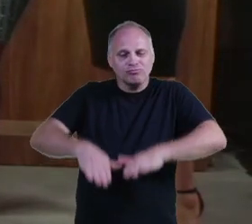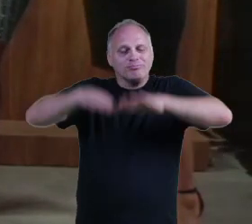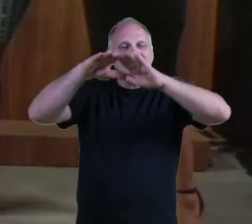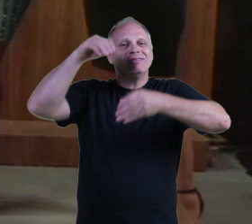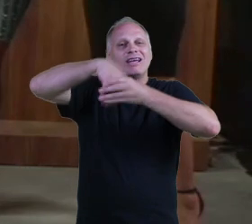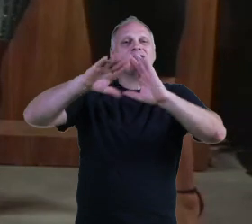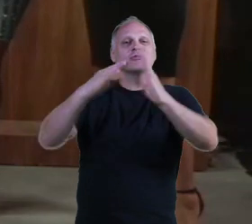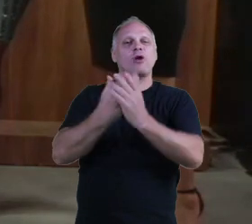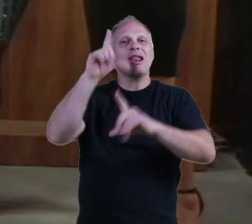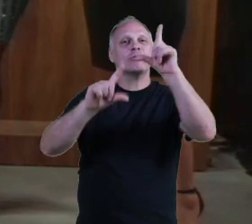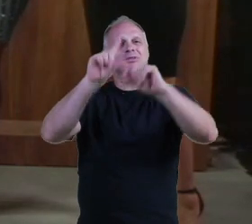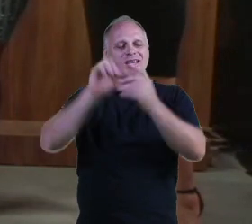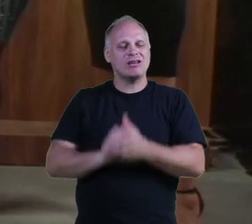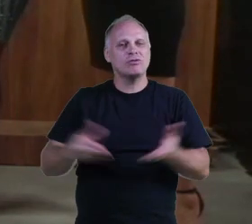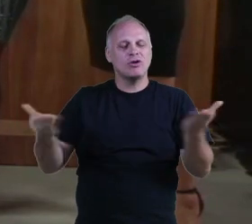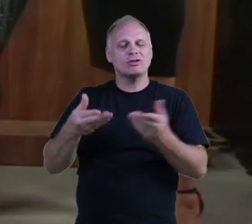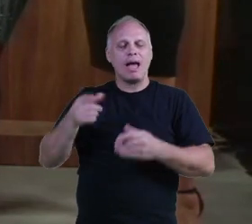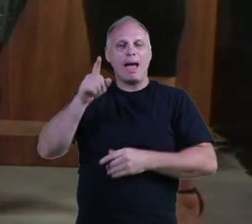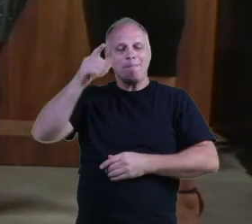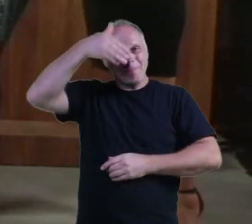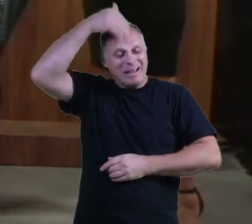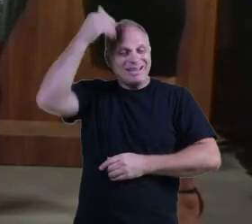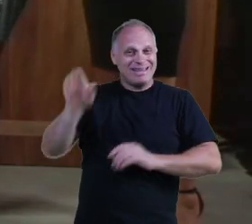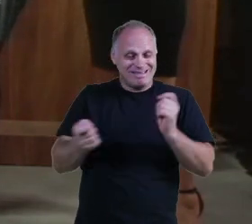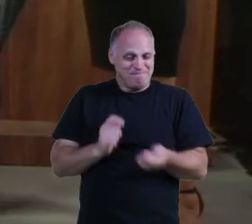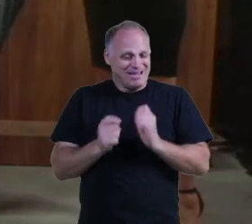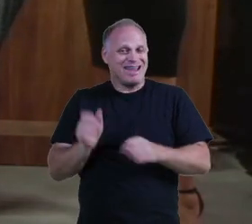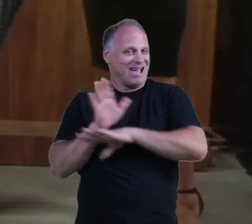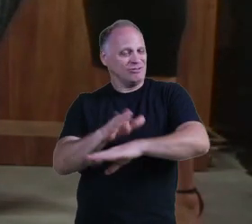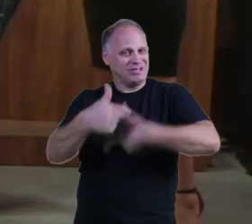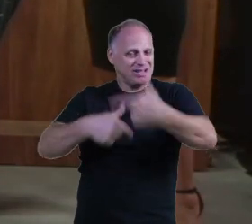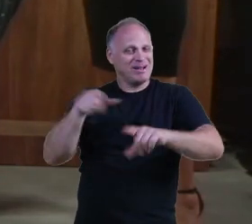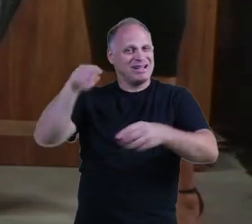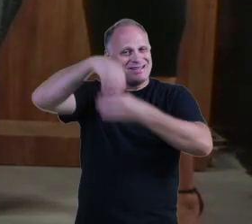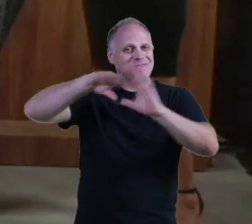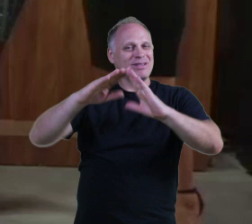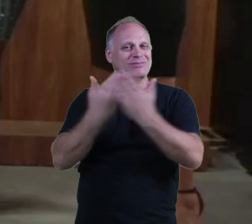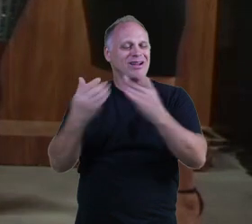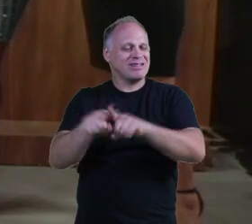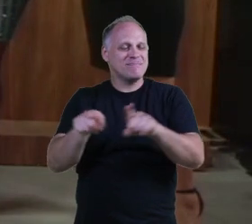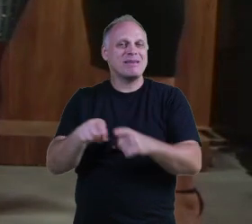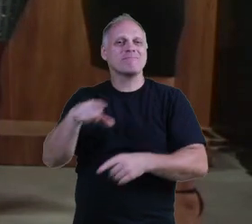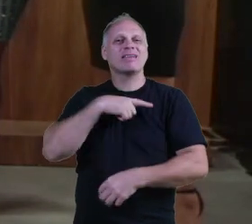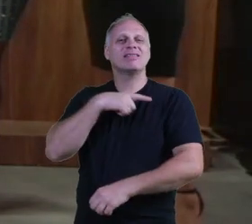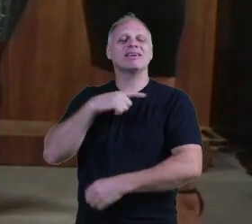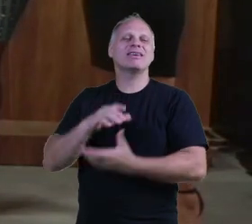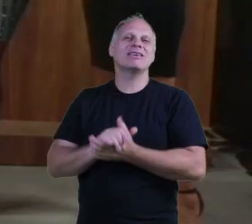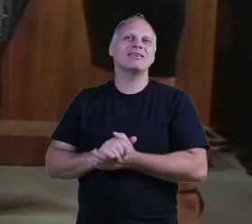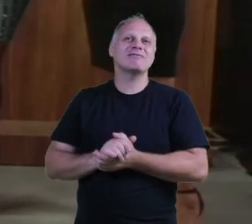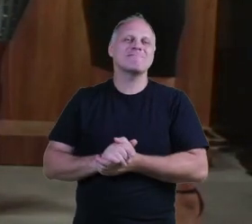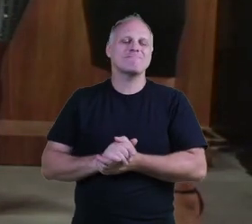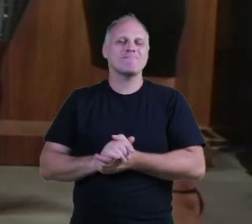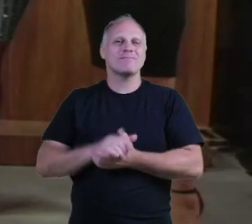do Cruzeiro, que entrou para lá criança. E hoje a Brenda é a madrinha de bateria. Né, muito e ajuda, trabalha